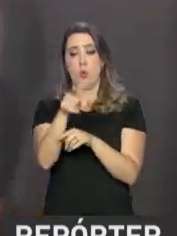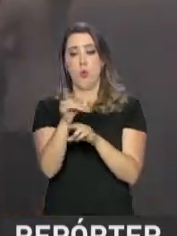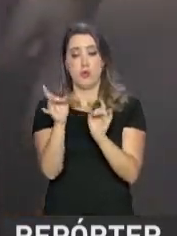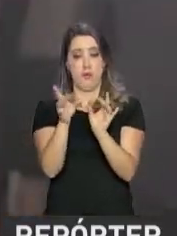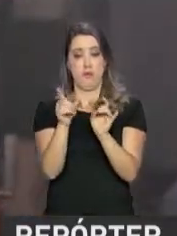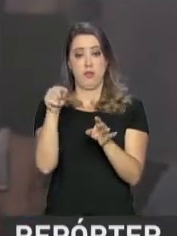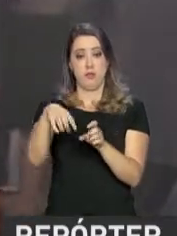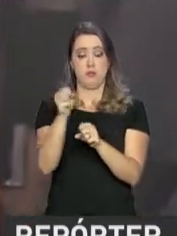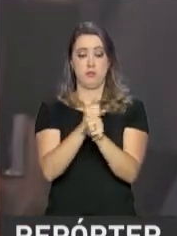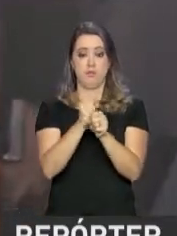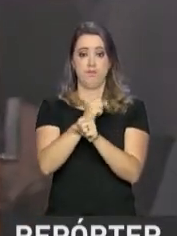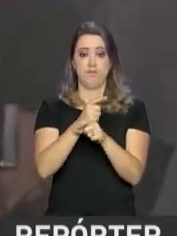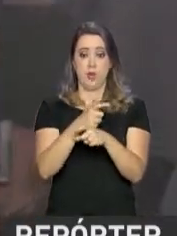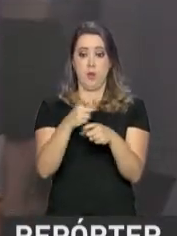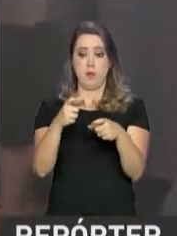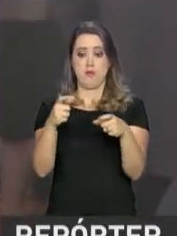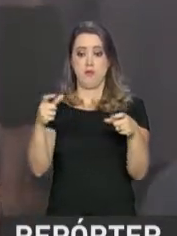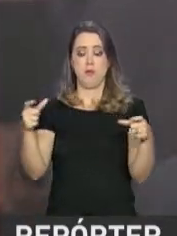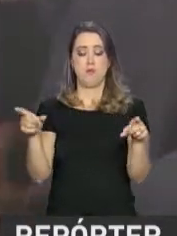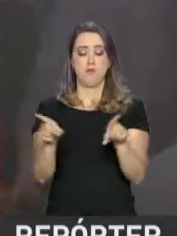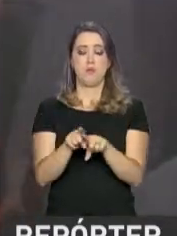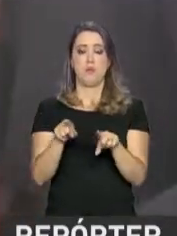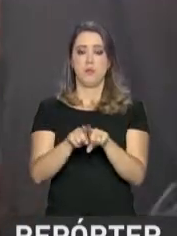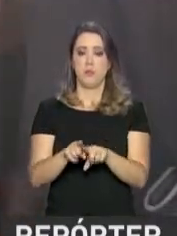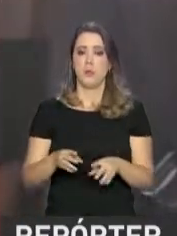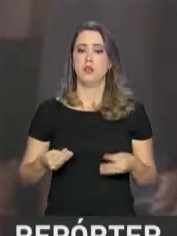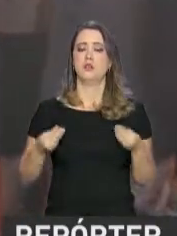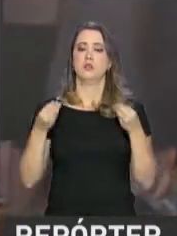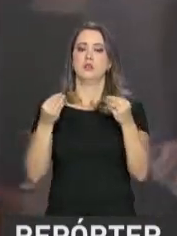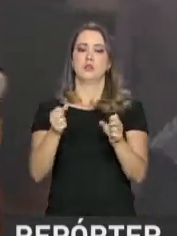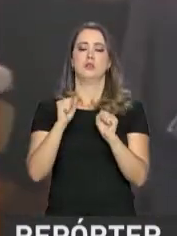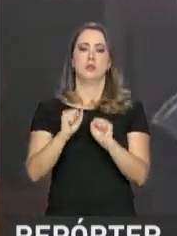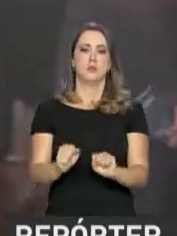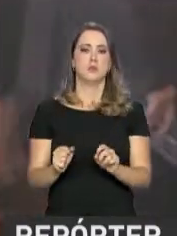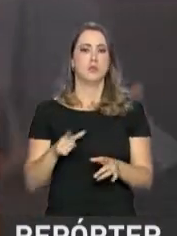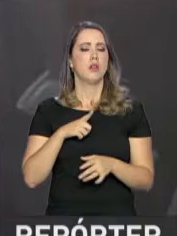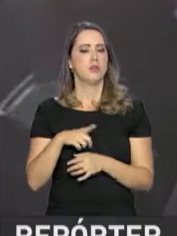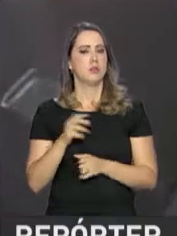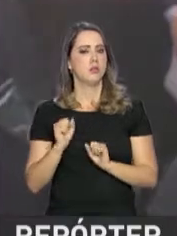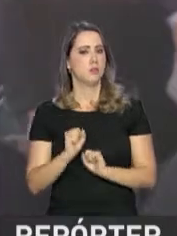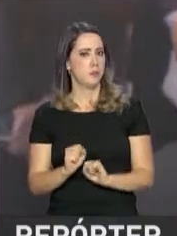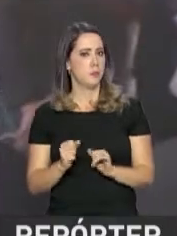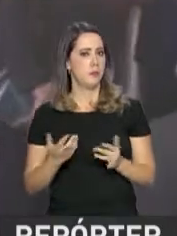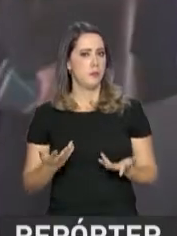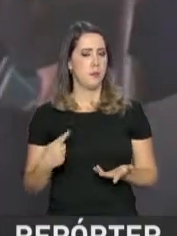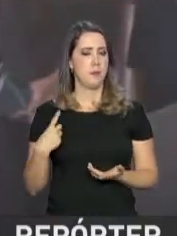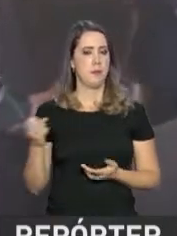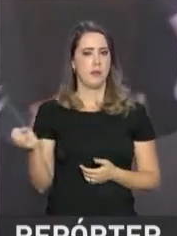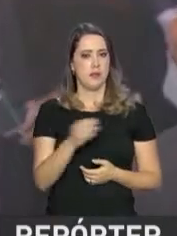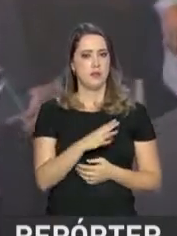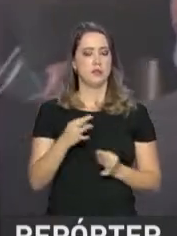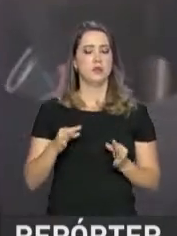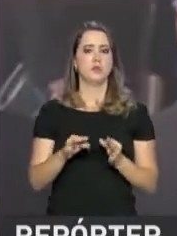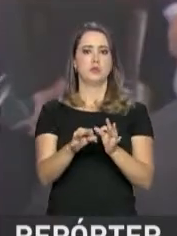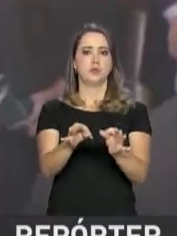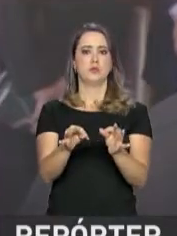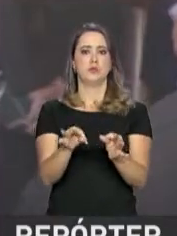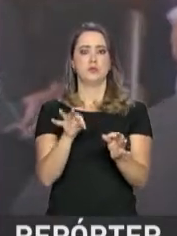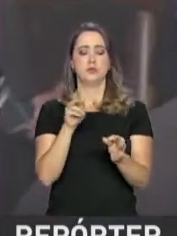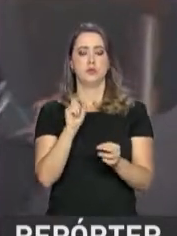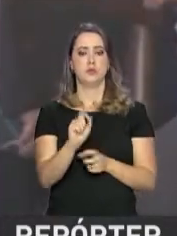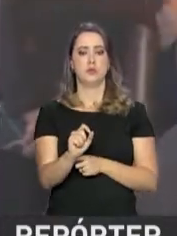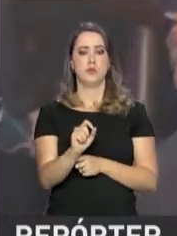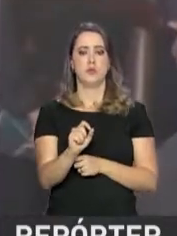não só ampliar, mas também garantir que haja condições de inovação tecnológica para